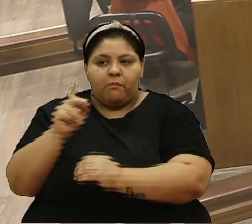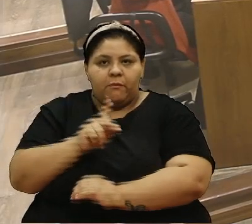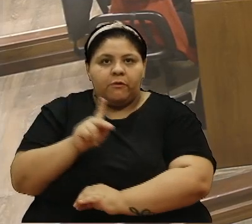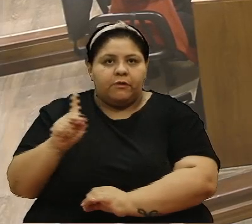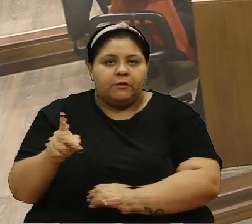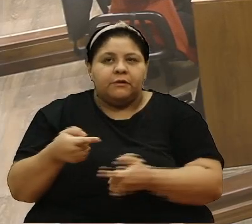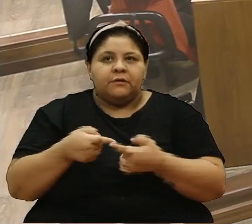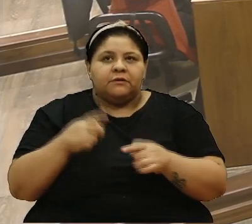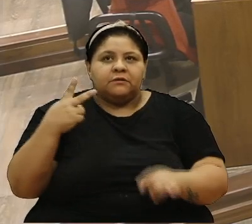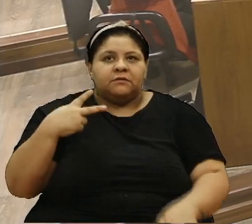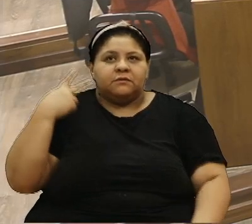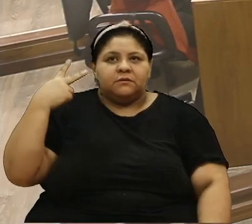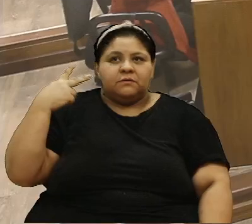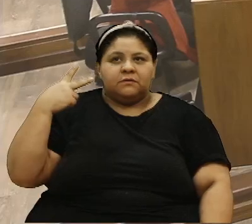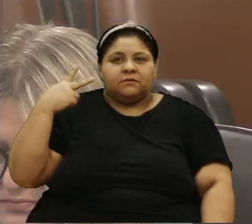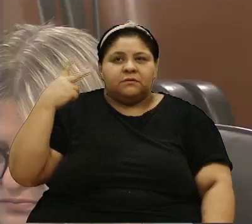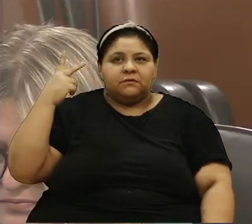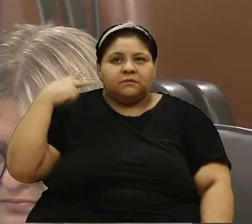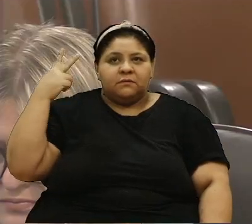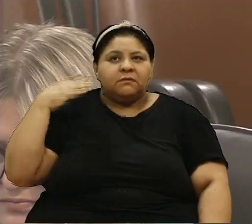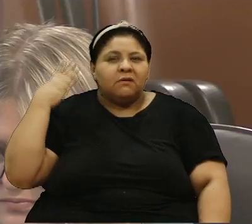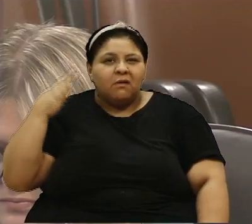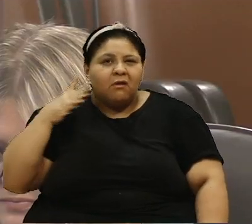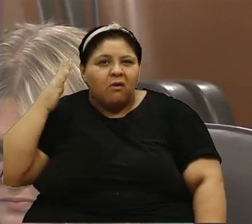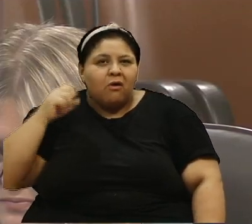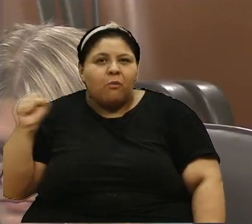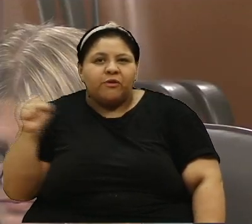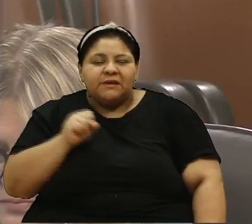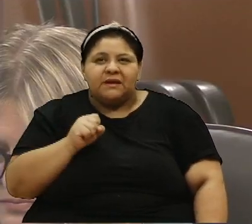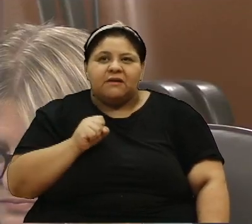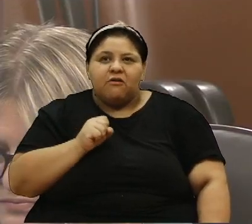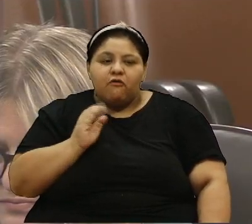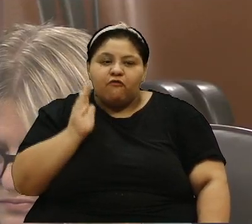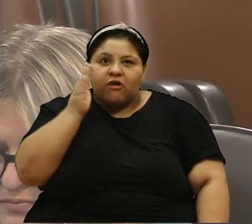mas, vereadora Daiane, a gente poderia insistir